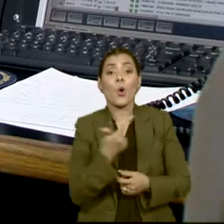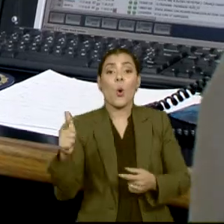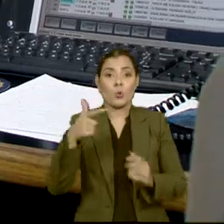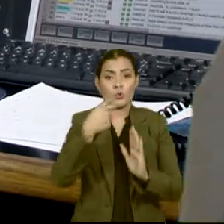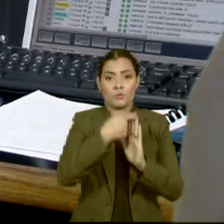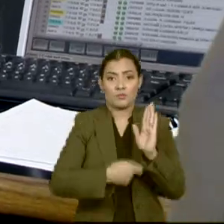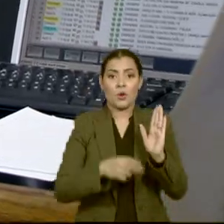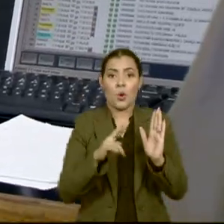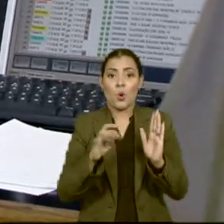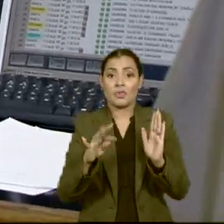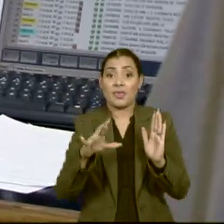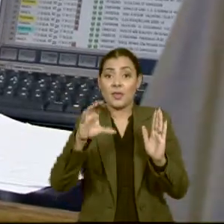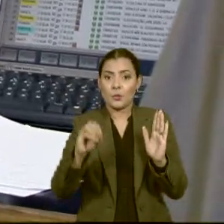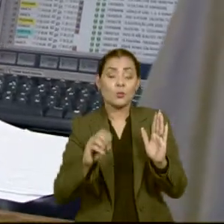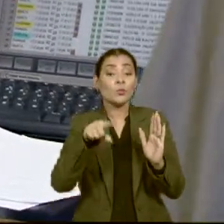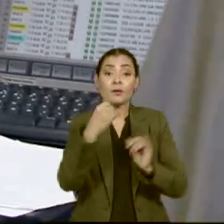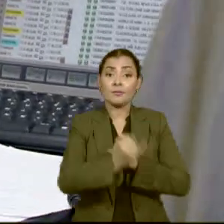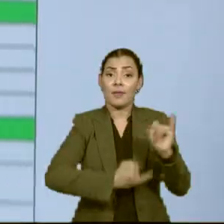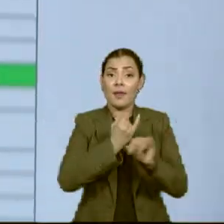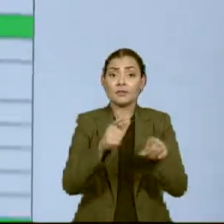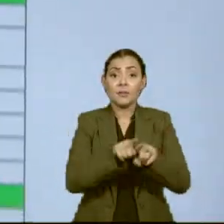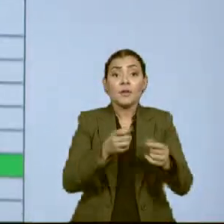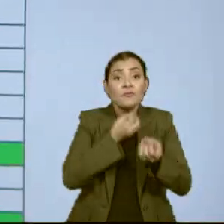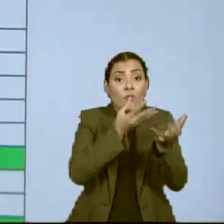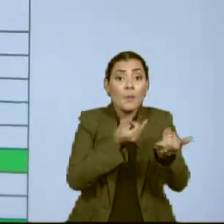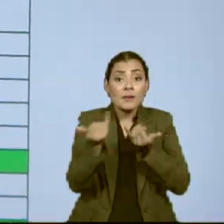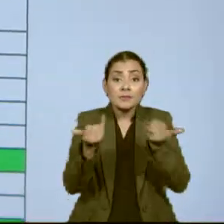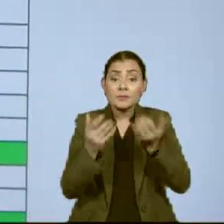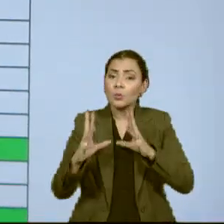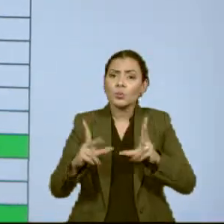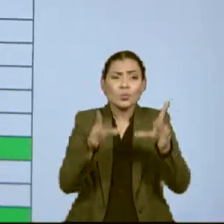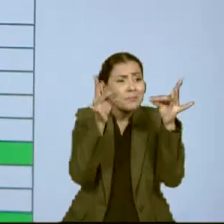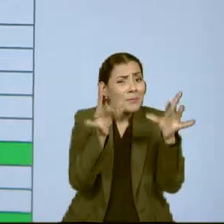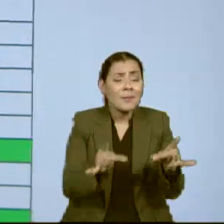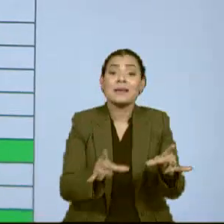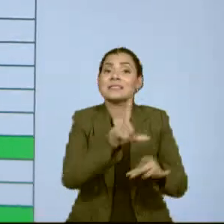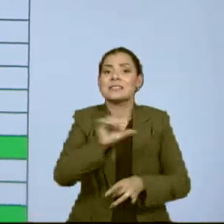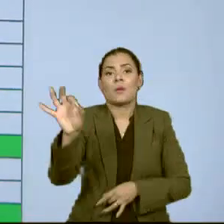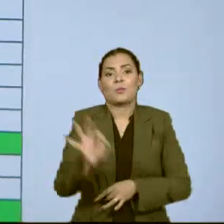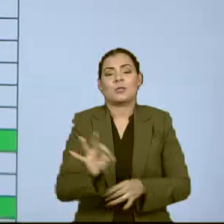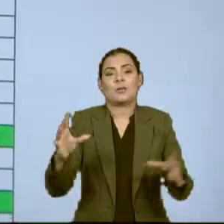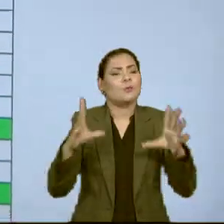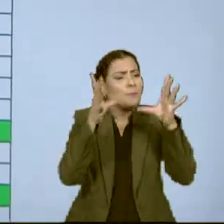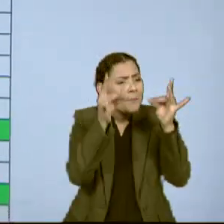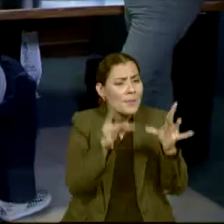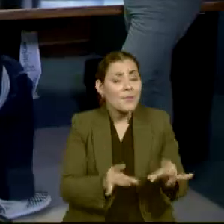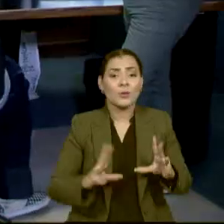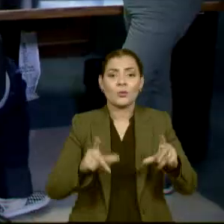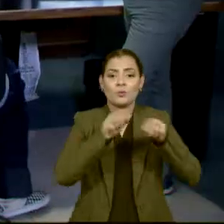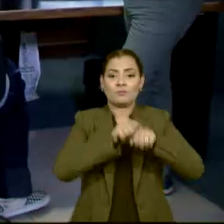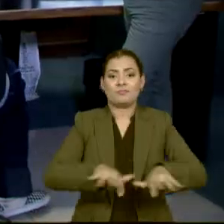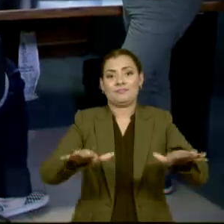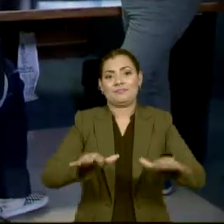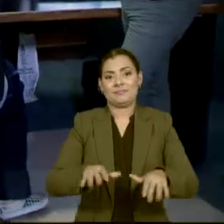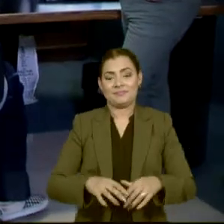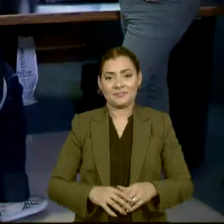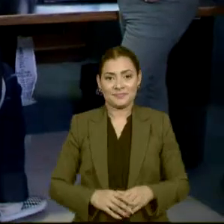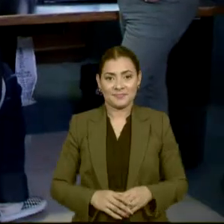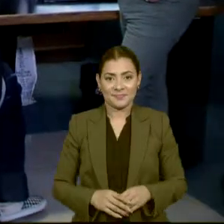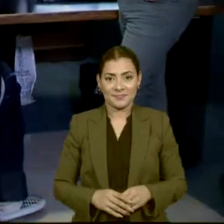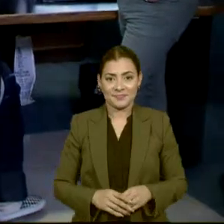roteiro que é o roteiro online que são as informações que são full time passadas para toda a rede através desse roteiro.